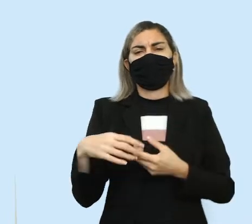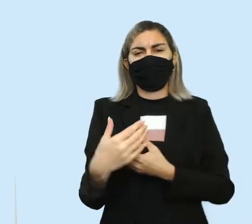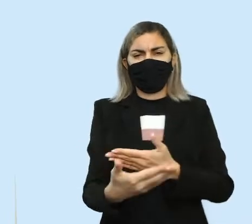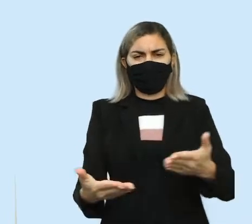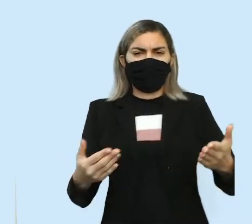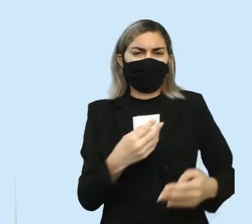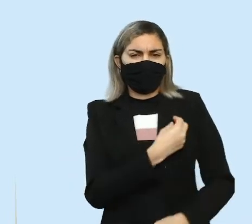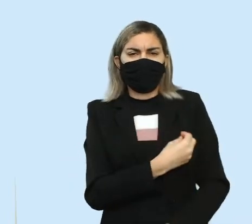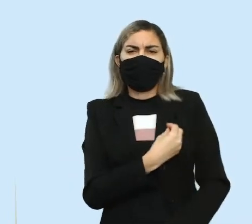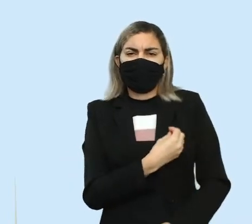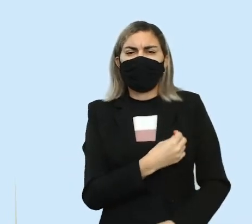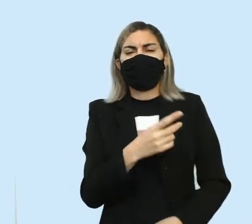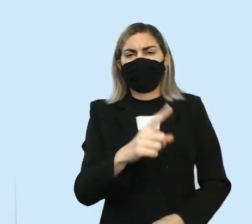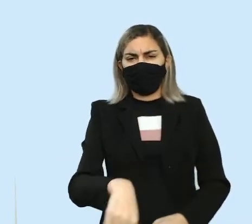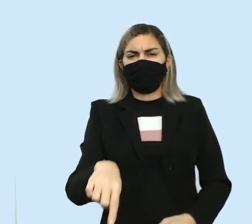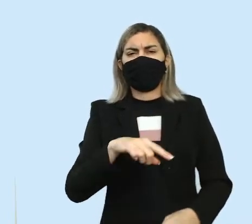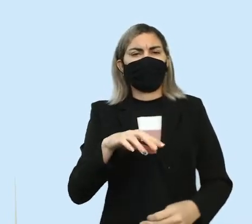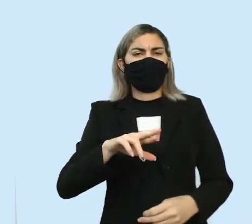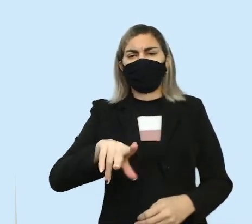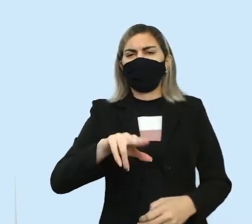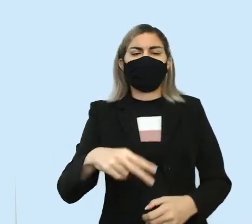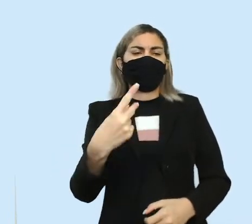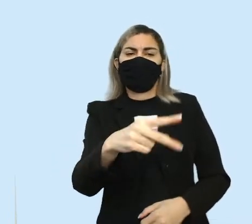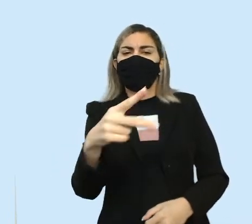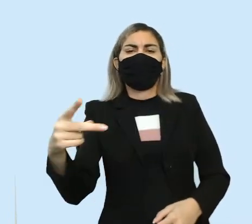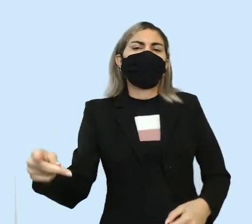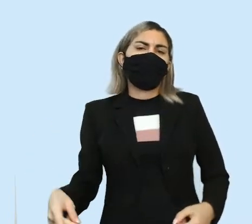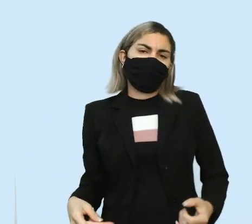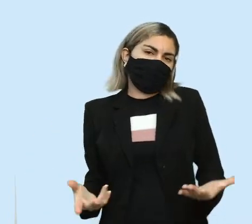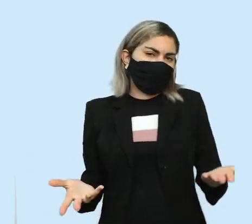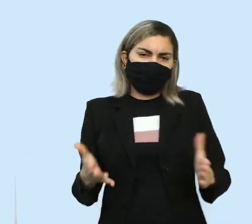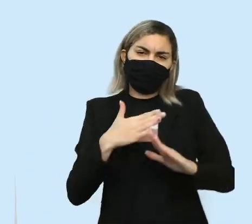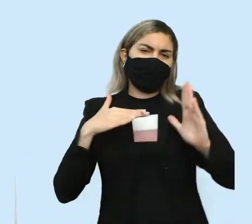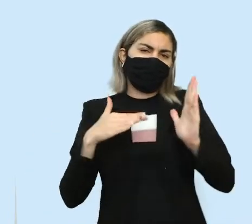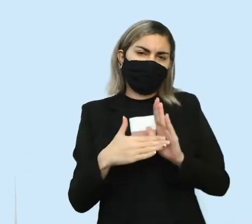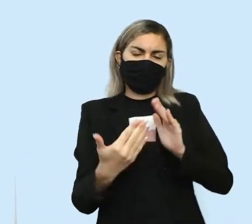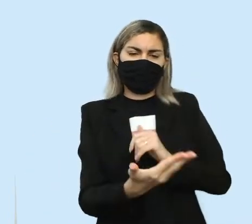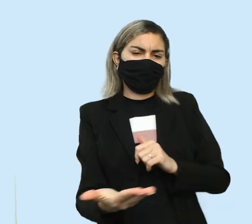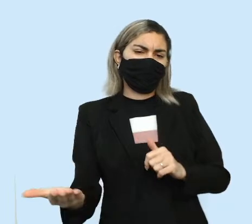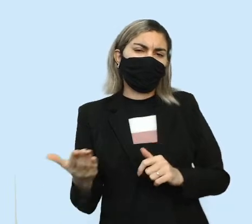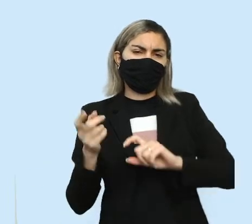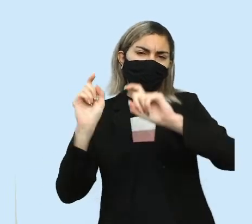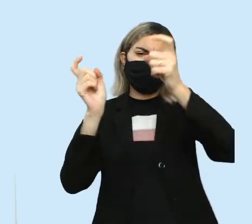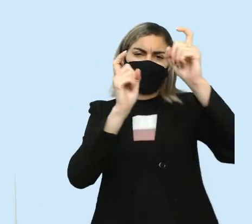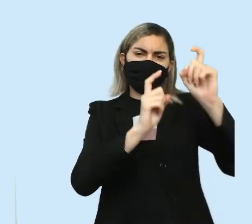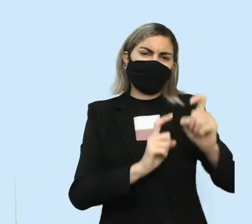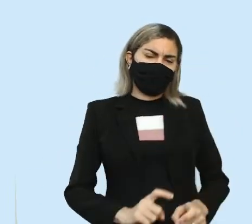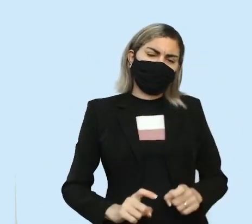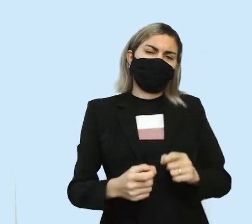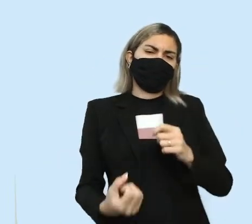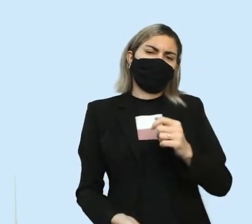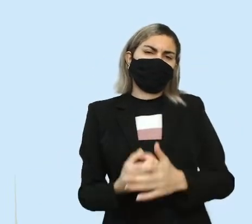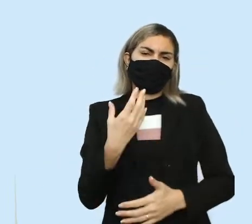de sobrevivência. Afinal, a terra não era sua totalmente, na totalidade, estava se disputando. E aí, como uma forma de sobrevivência,